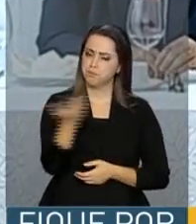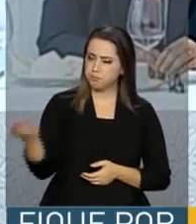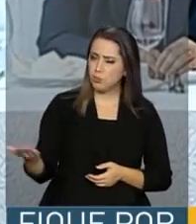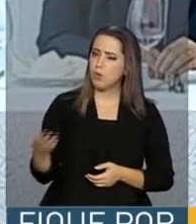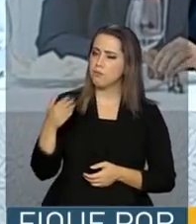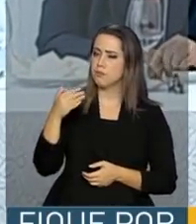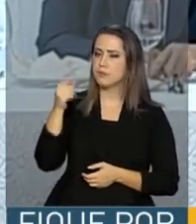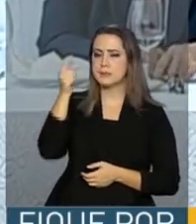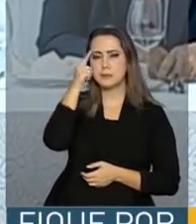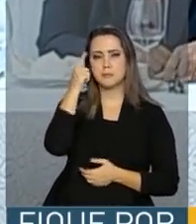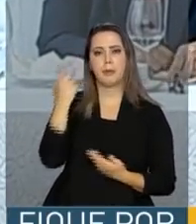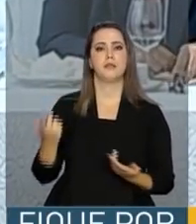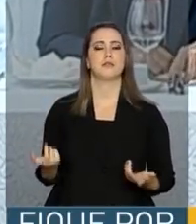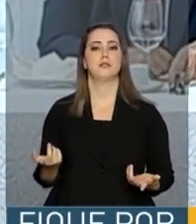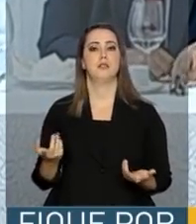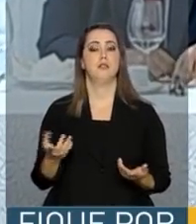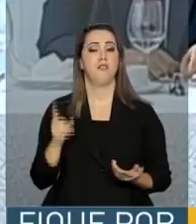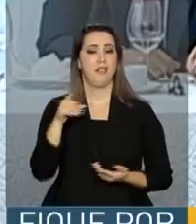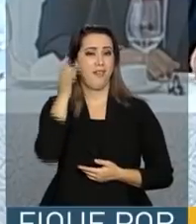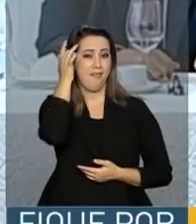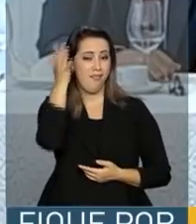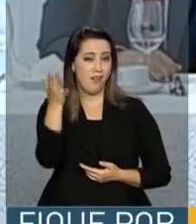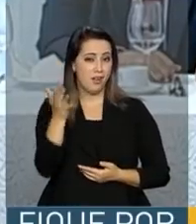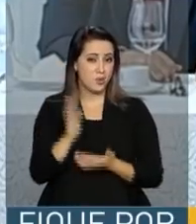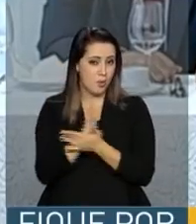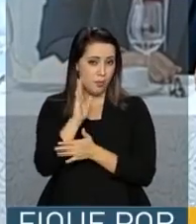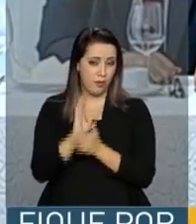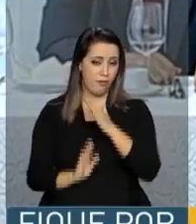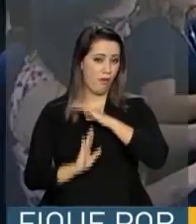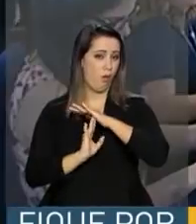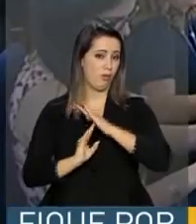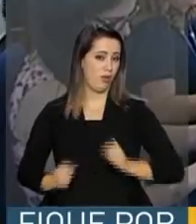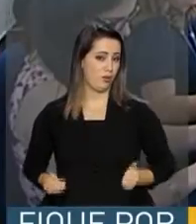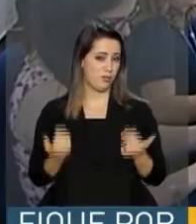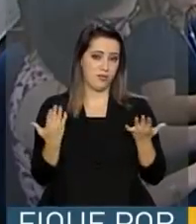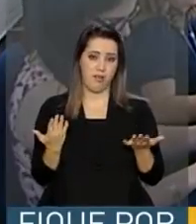não é fácil aprovar um teto nos gastos públicos